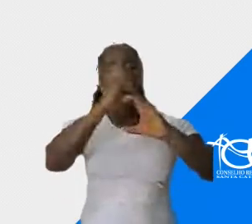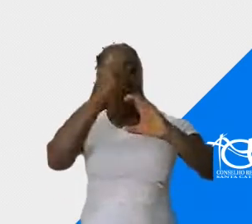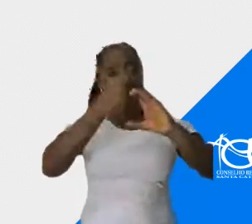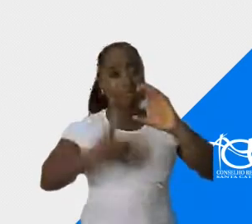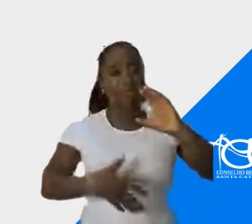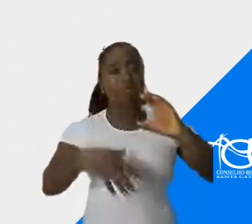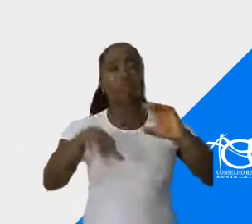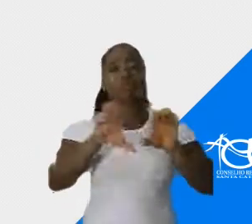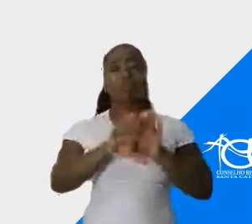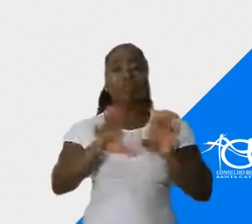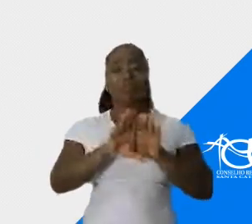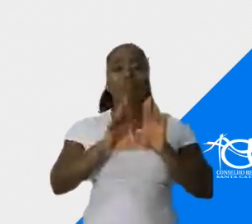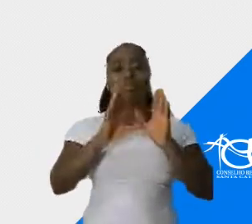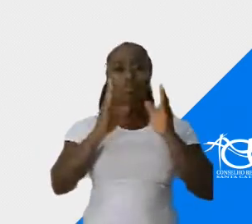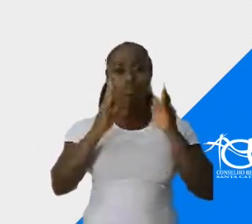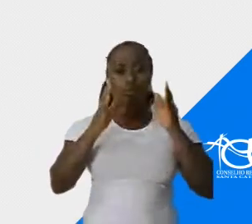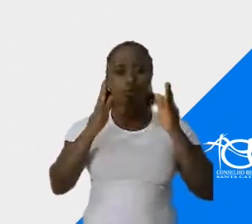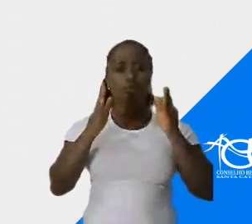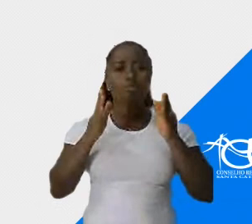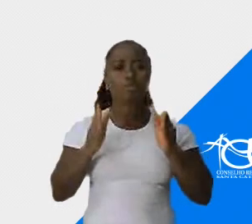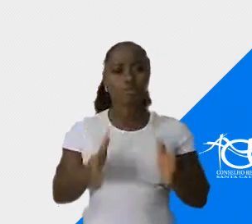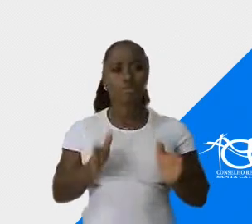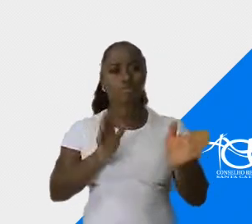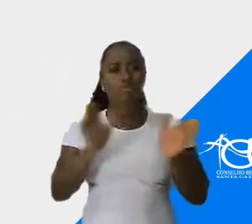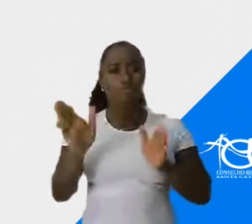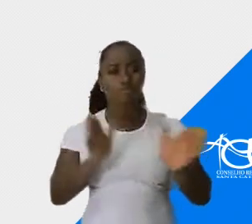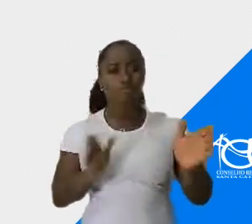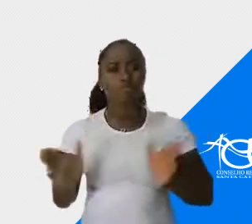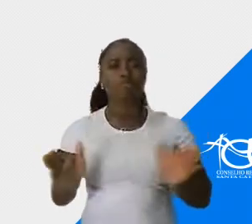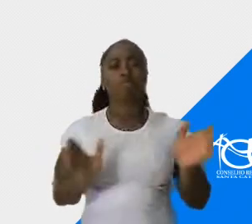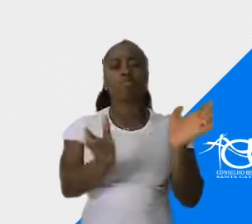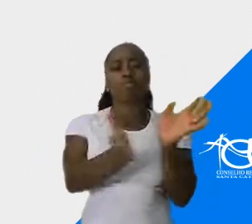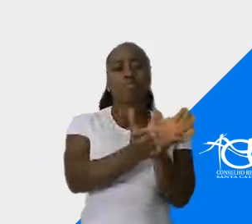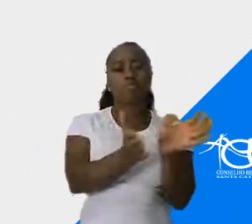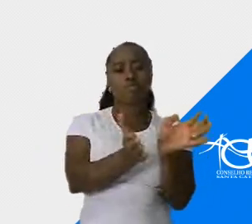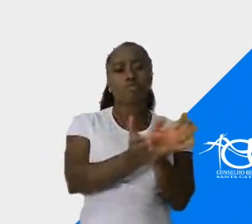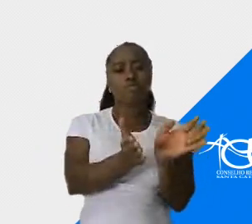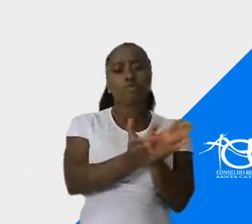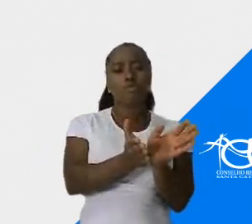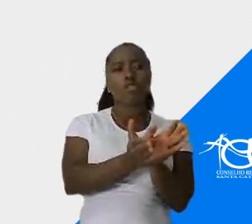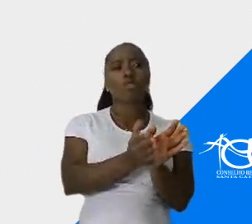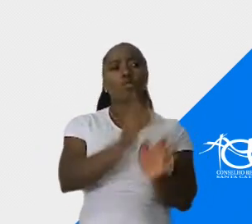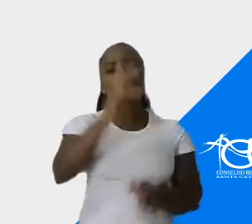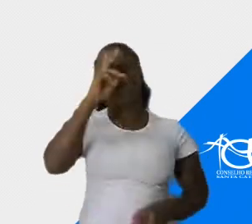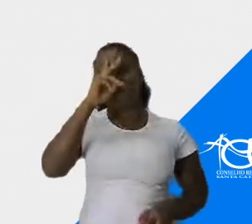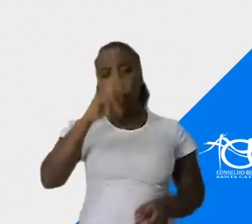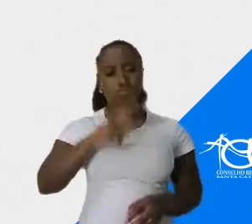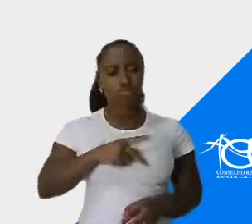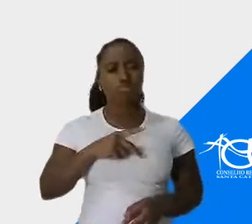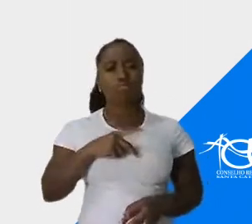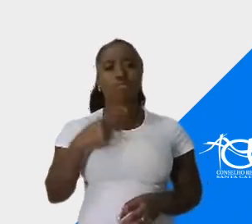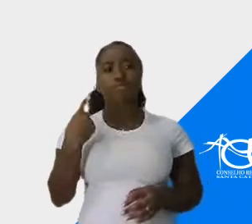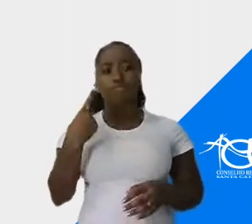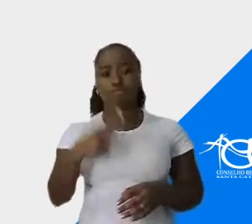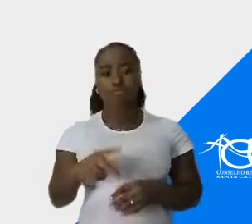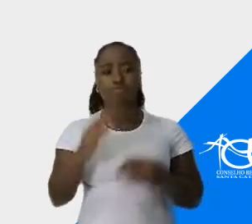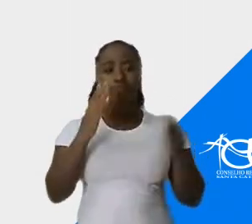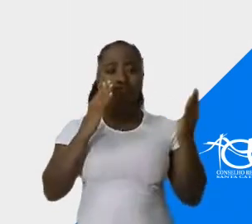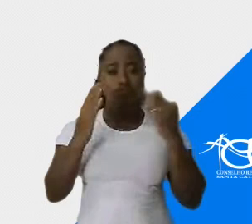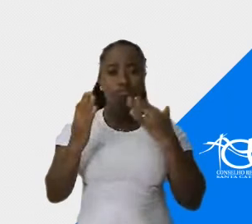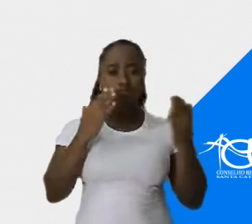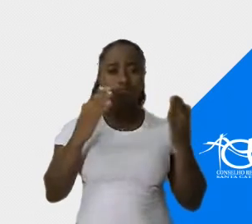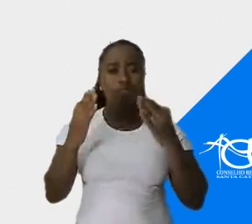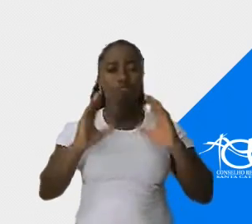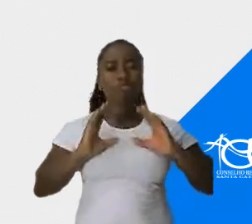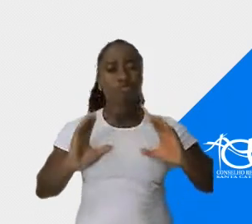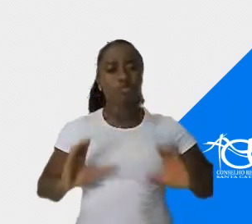maturação, tanto perfis funcionais, fisiológicos, psicológicos, comportamentos de adicção, o comportamento de